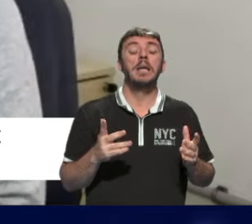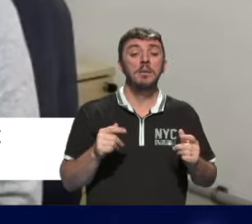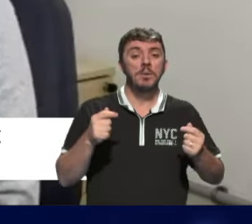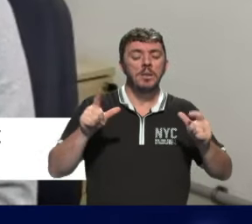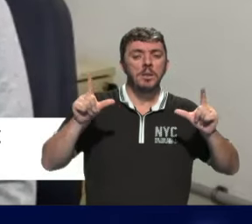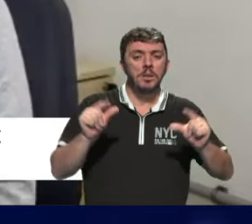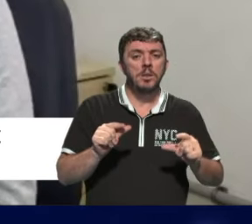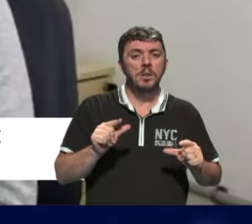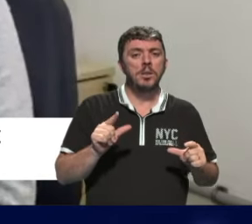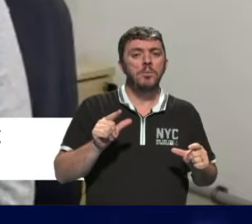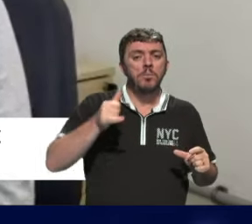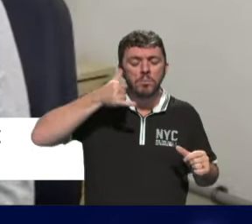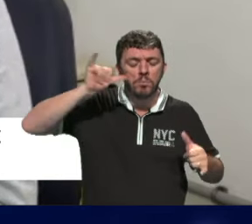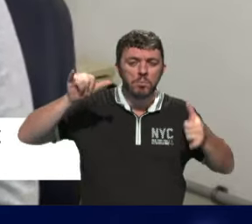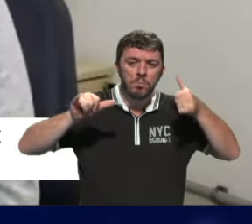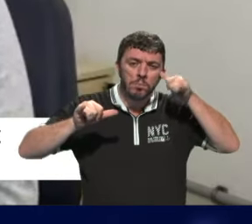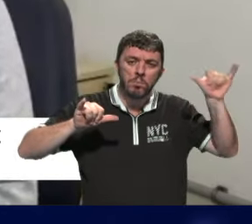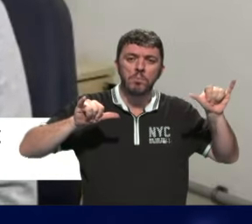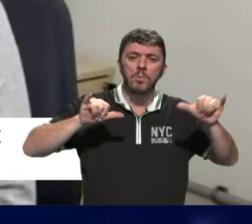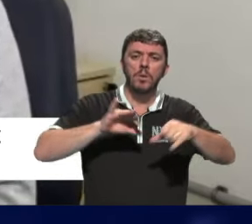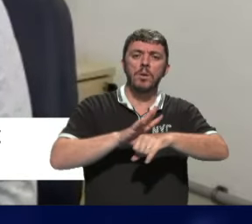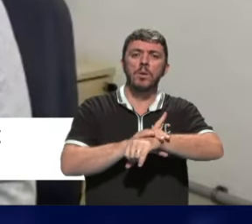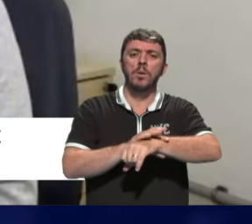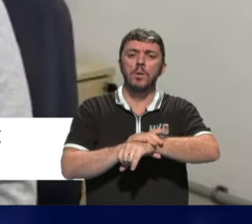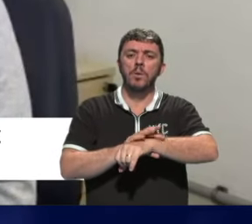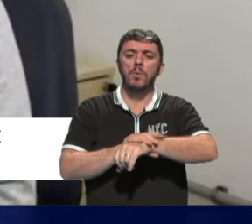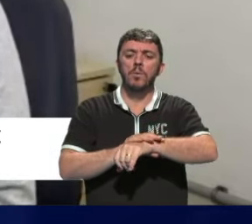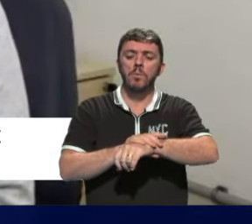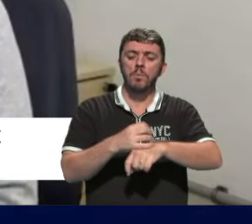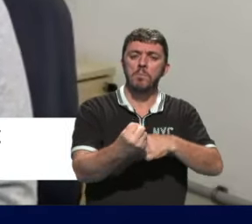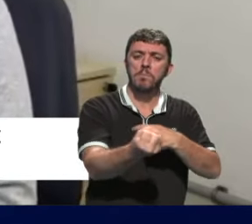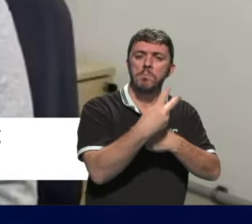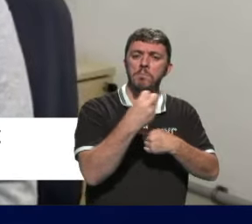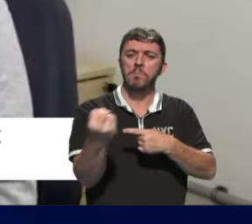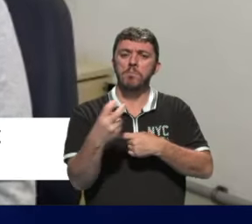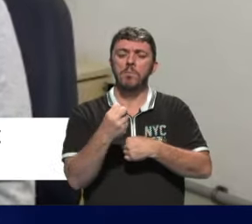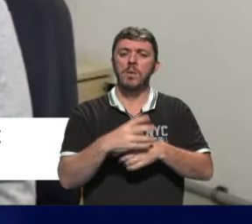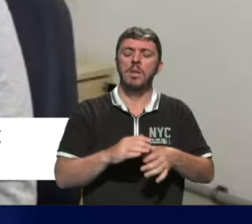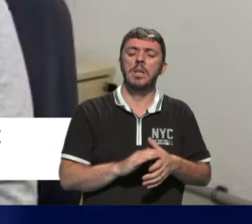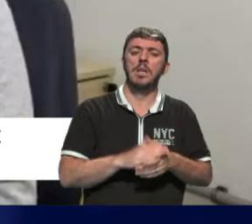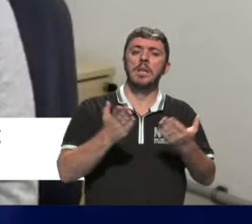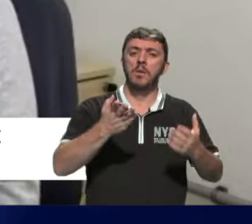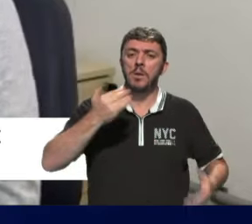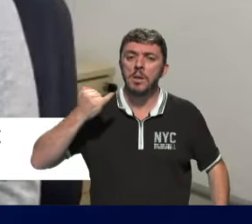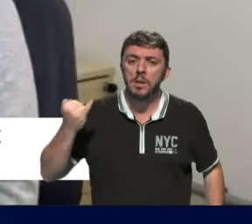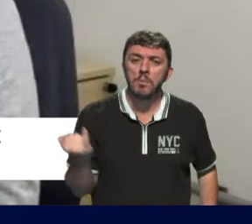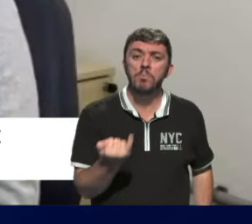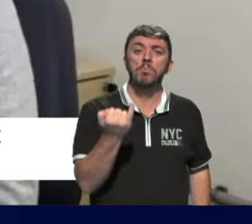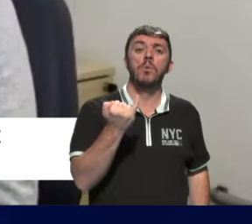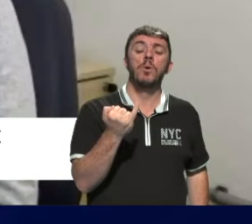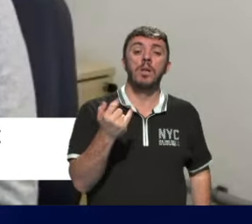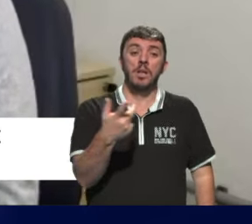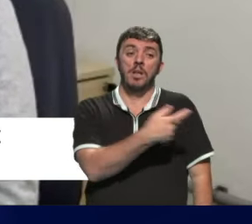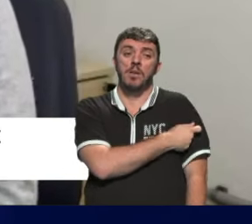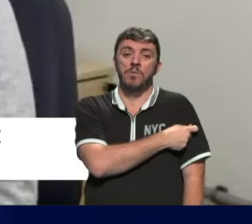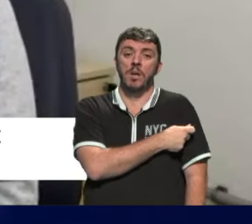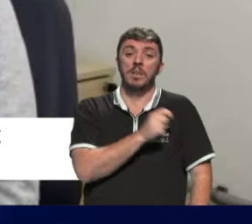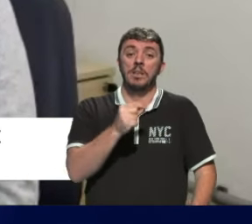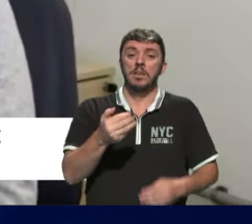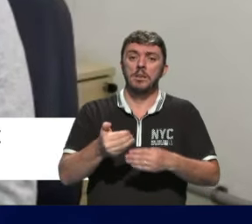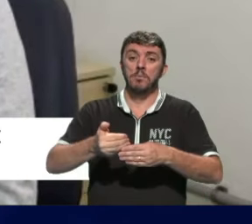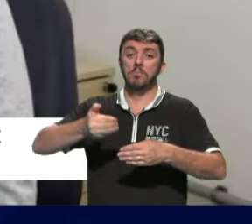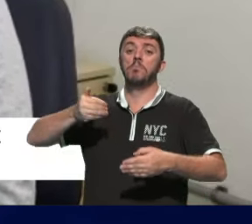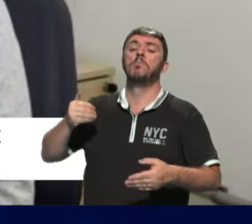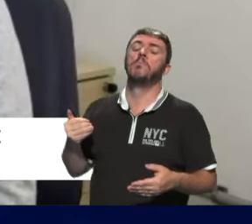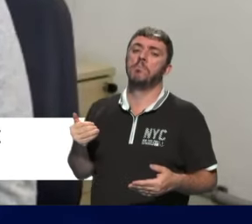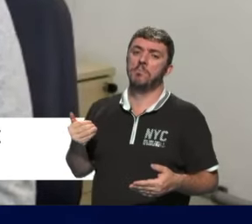de disseminação Exato. da doença. Então, é importante que as pessoas se vacinem o quanto antes. Inclusive, foi feita uma grande força-tarefa